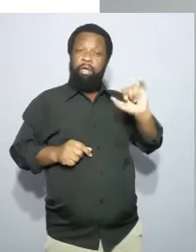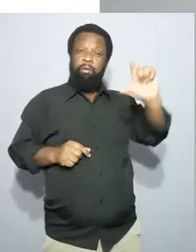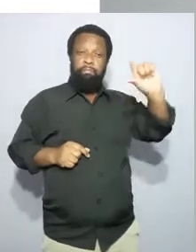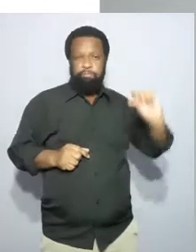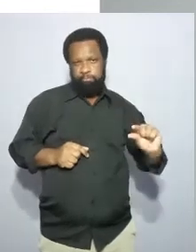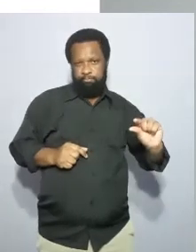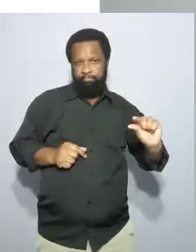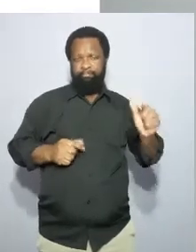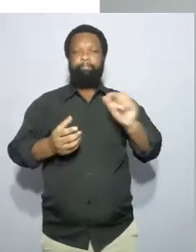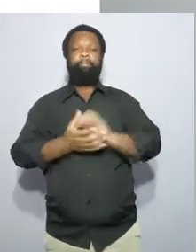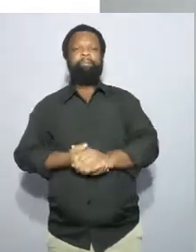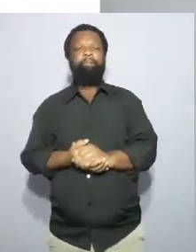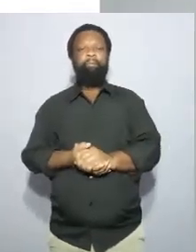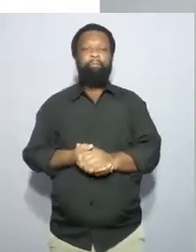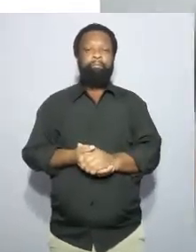Combinado?